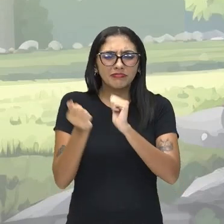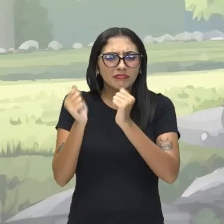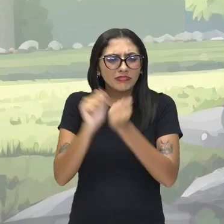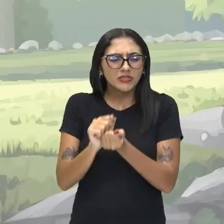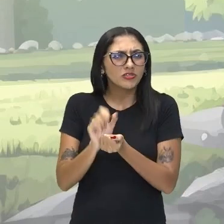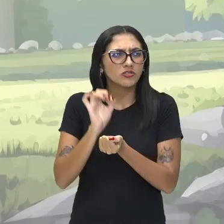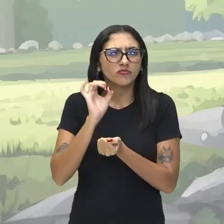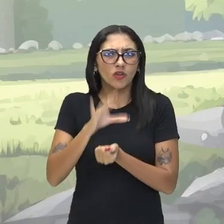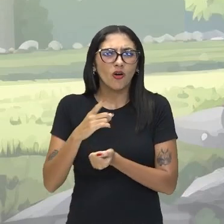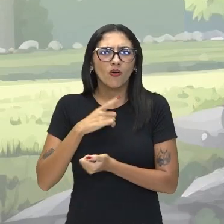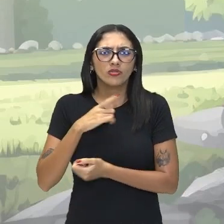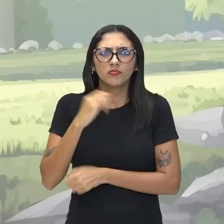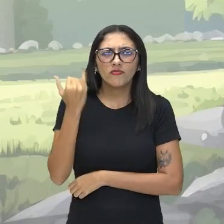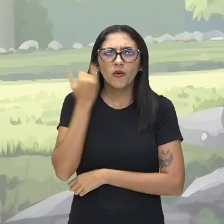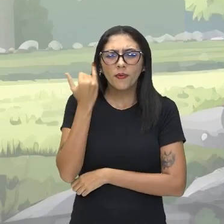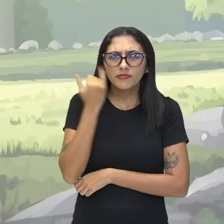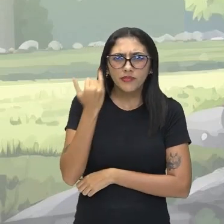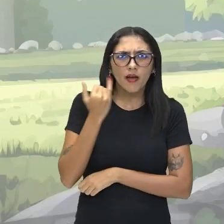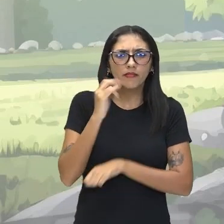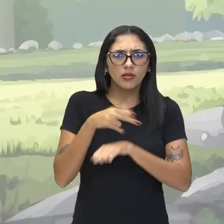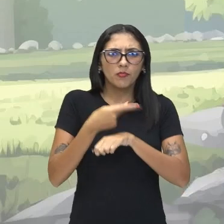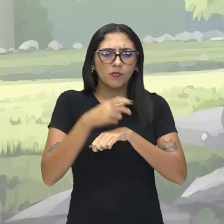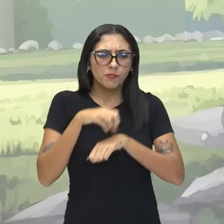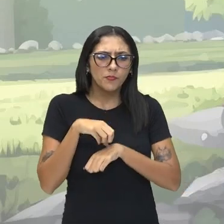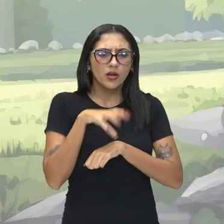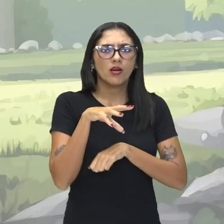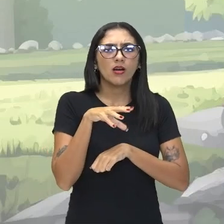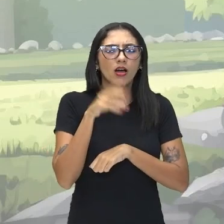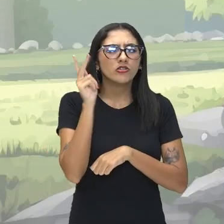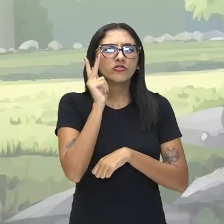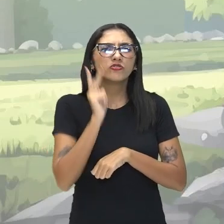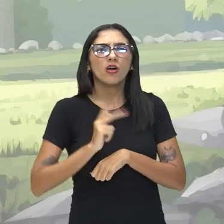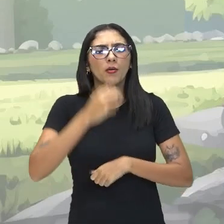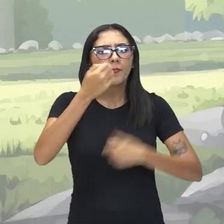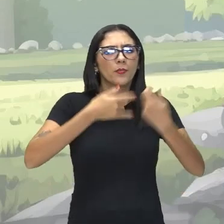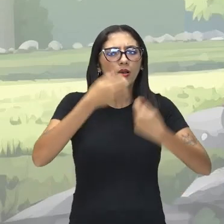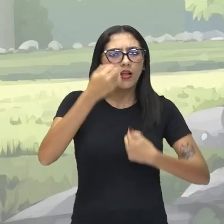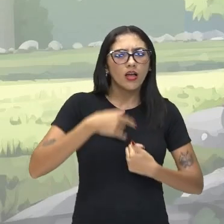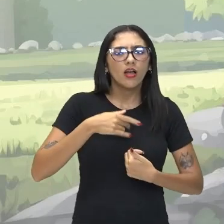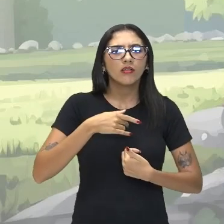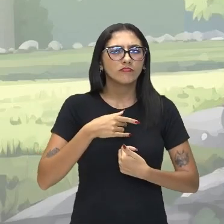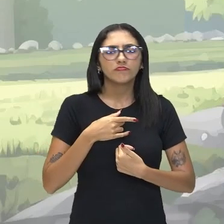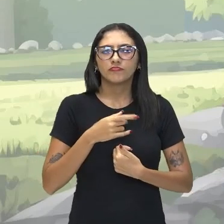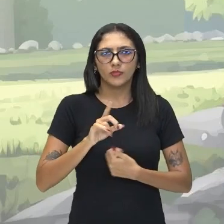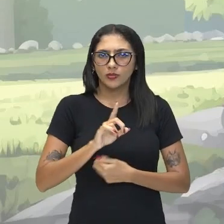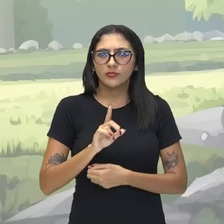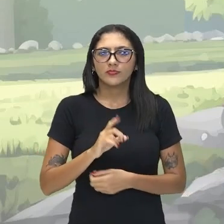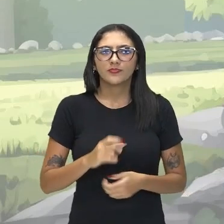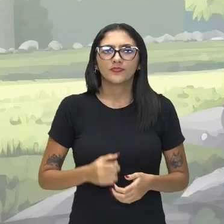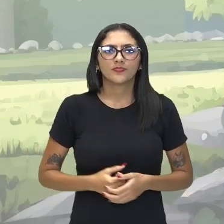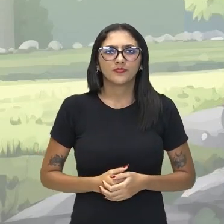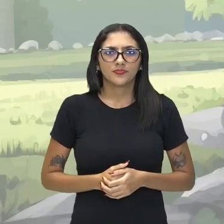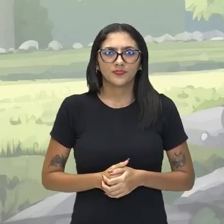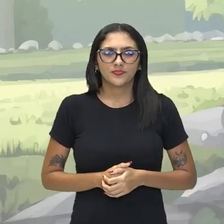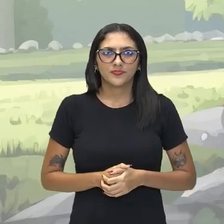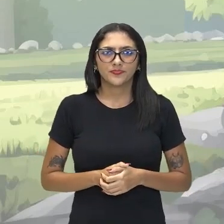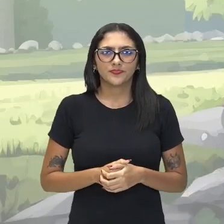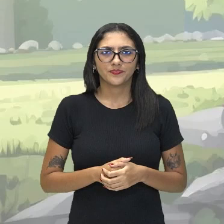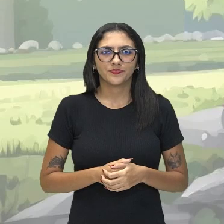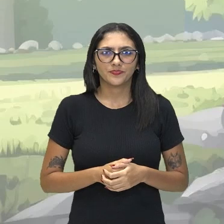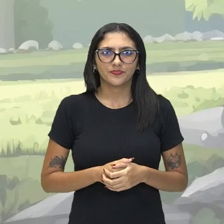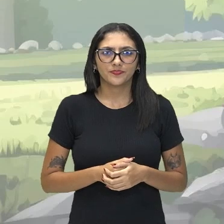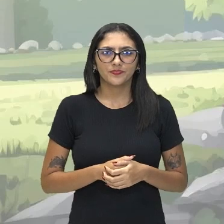trazer esse relato, né? Esse acontecido, esse acontecimento. Não é somente isso. Vamos lá. Por